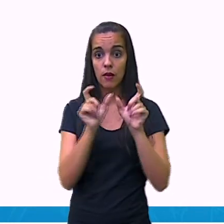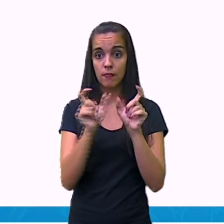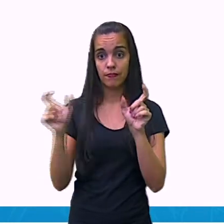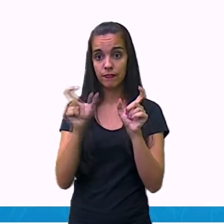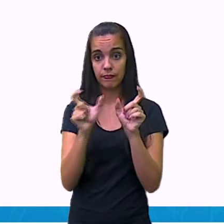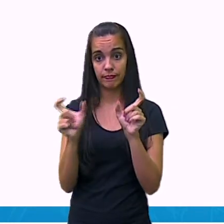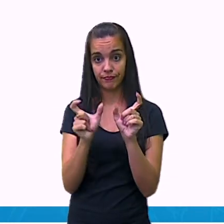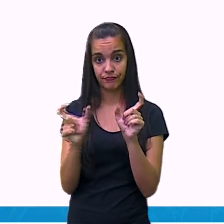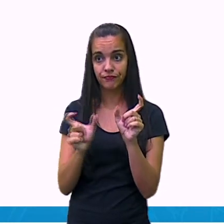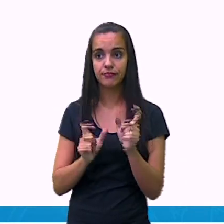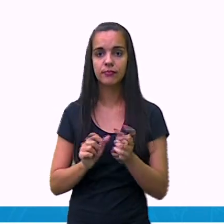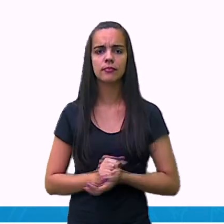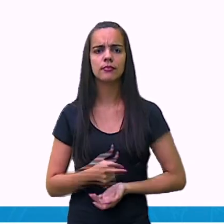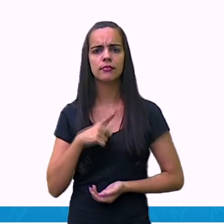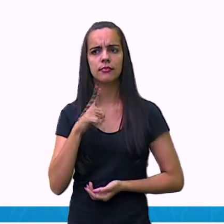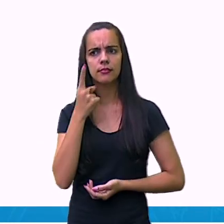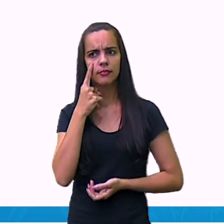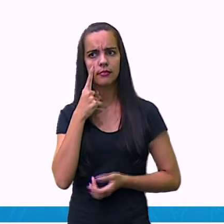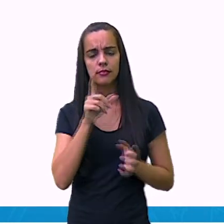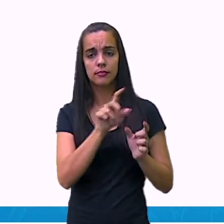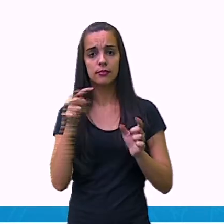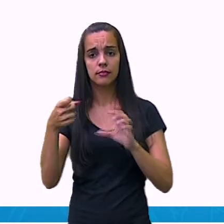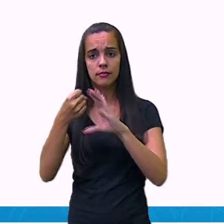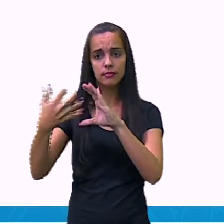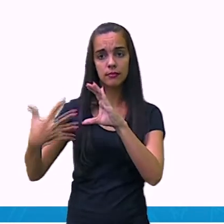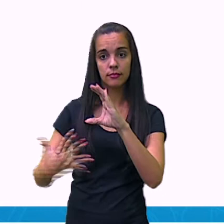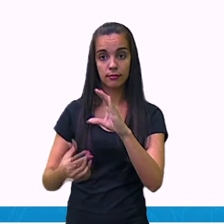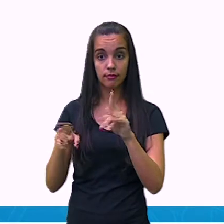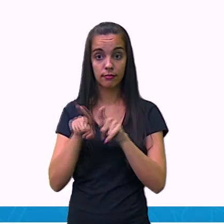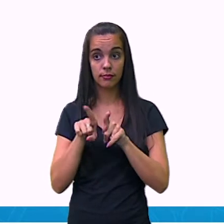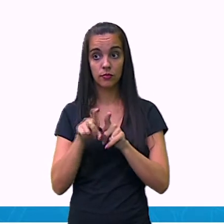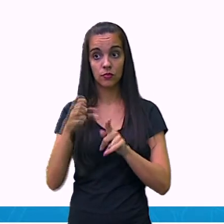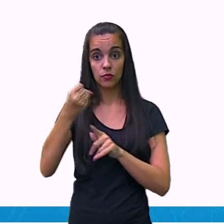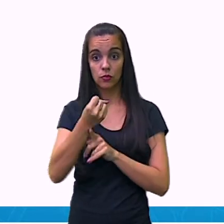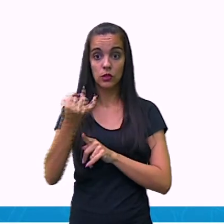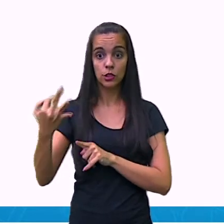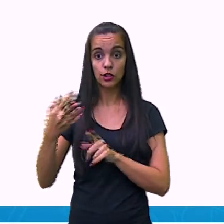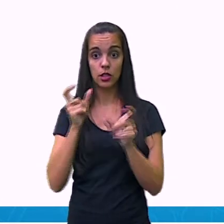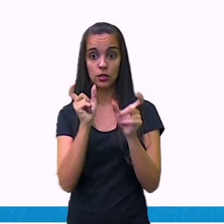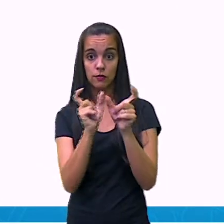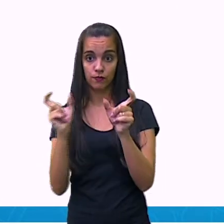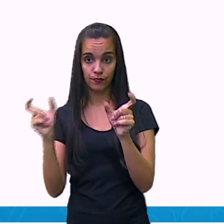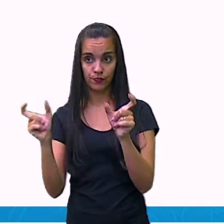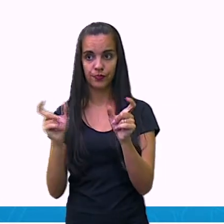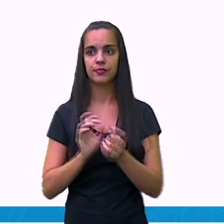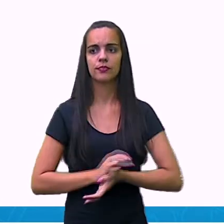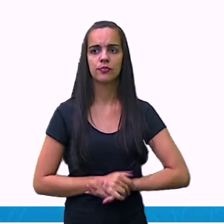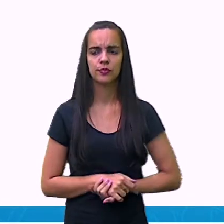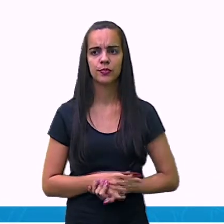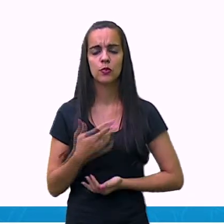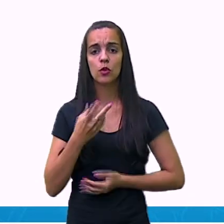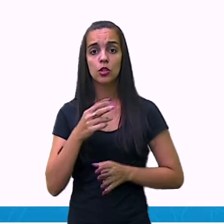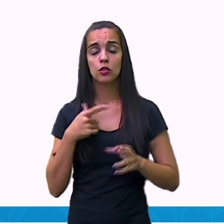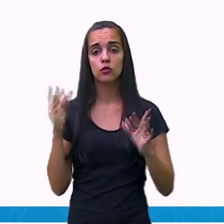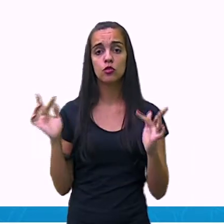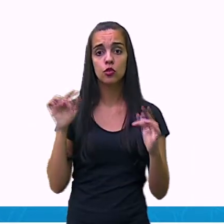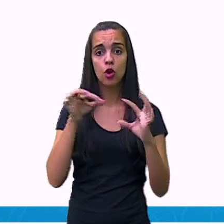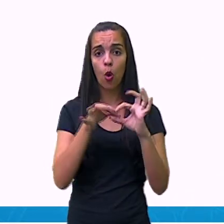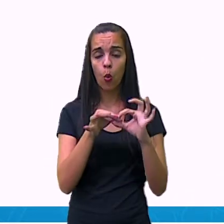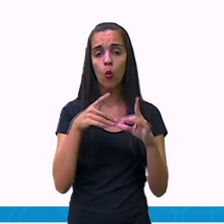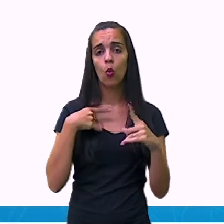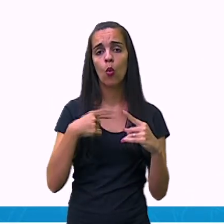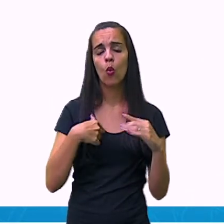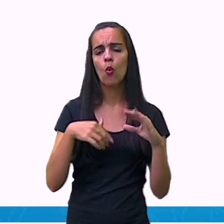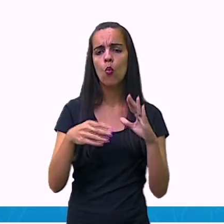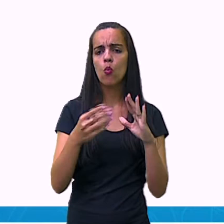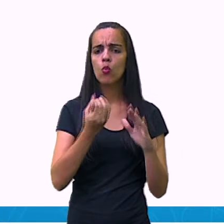as sílabas e nós vamos classificar agora. É isso mesmo. De acordo com o número de